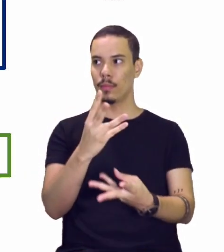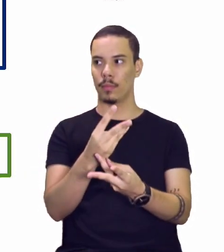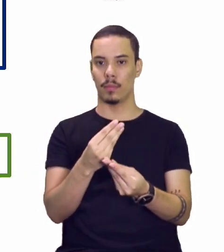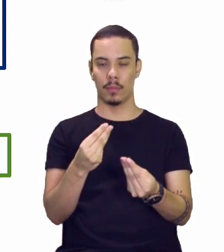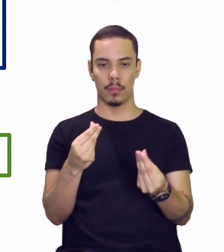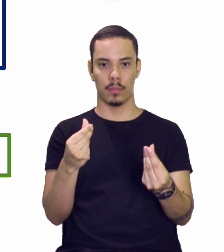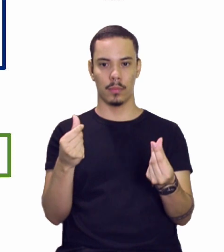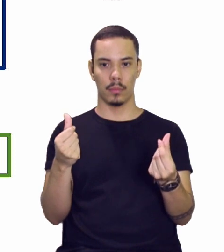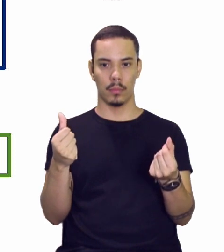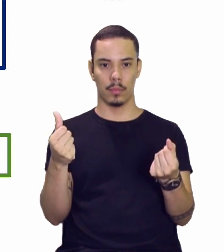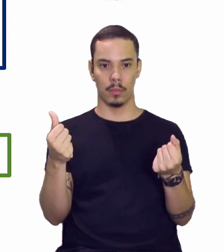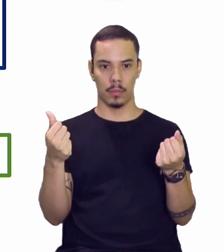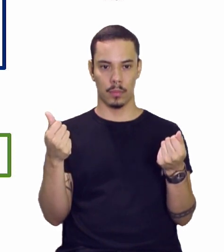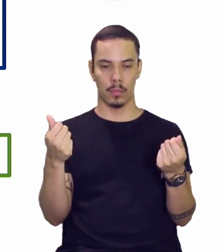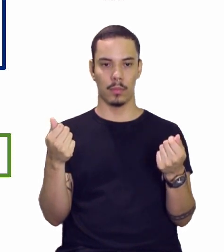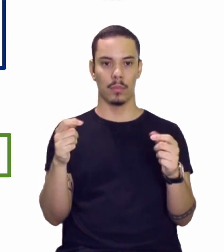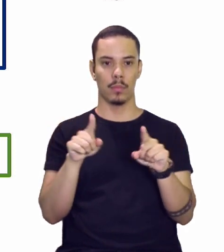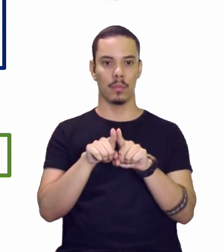desmembrado